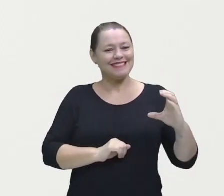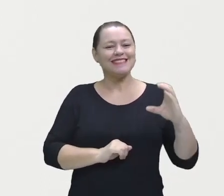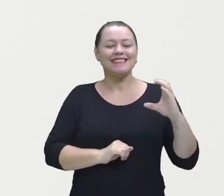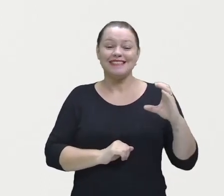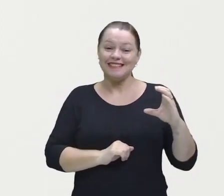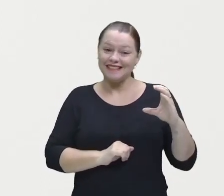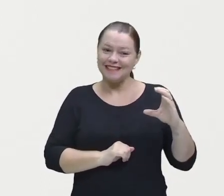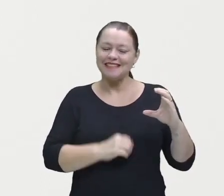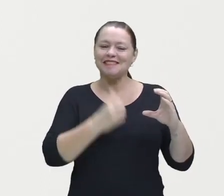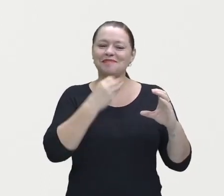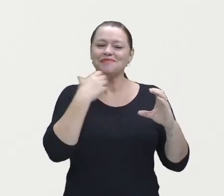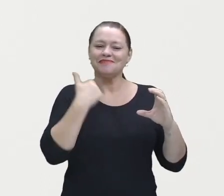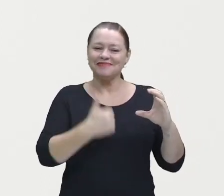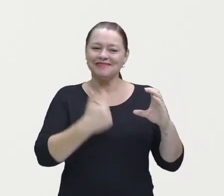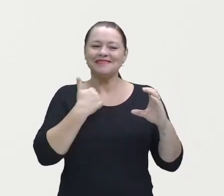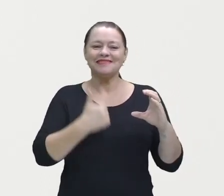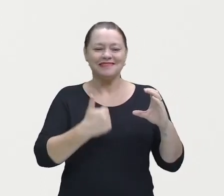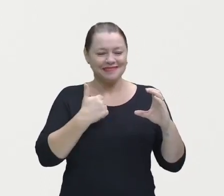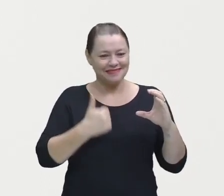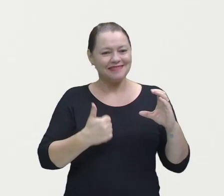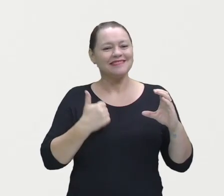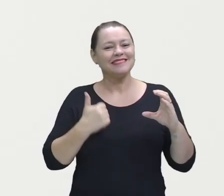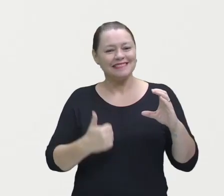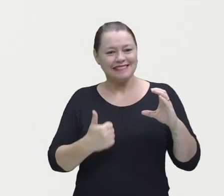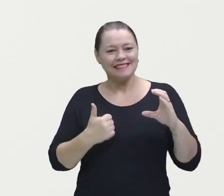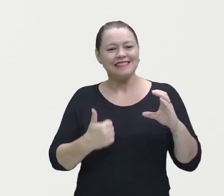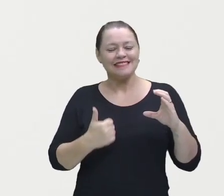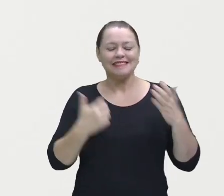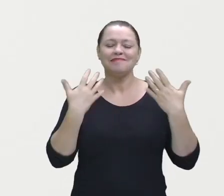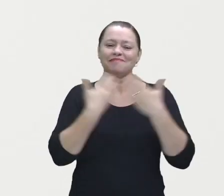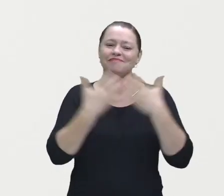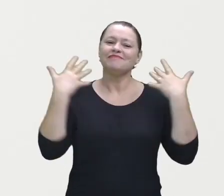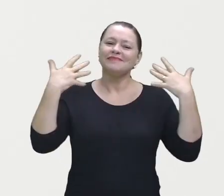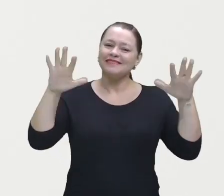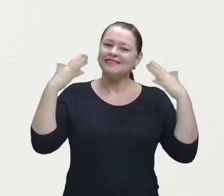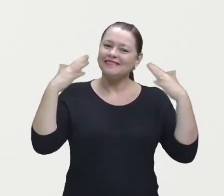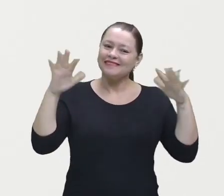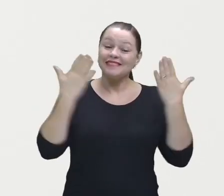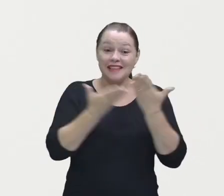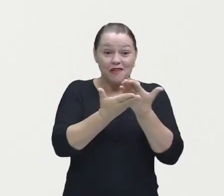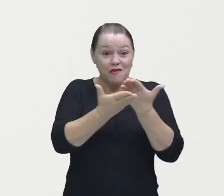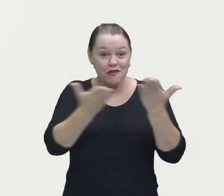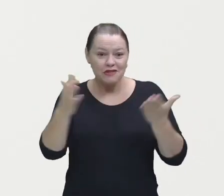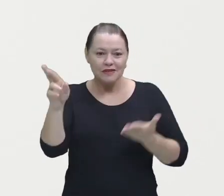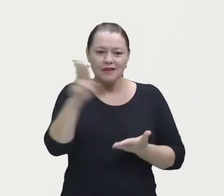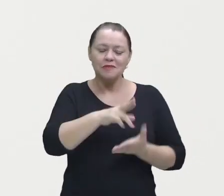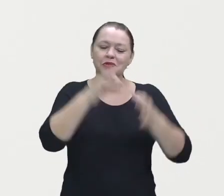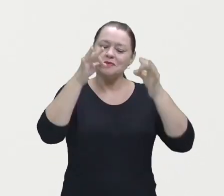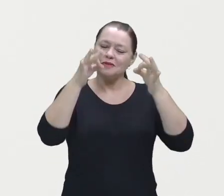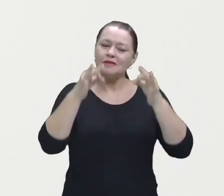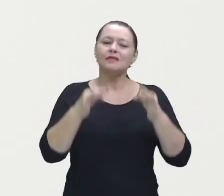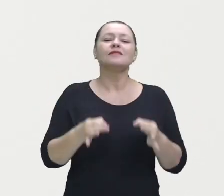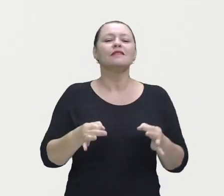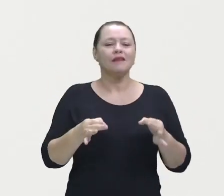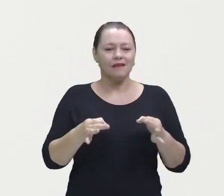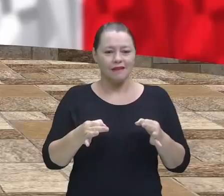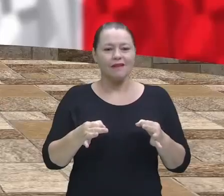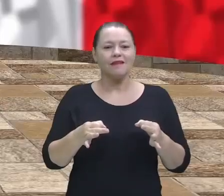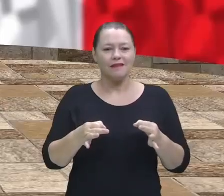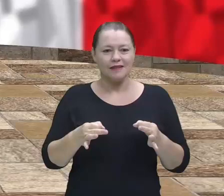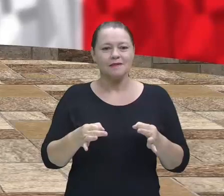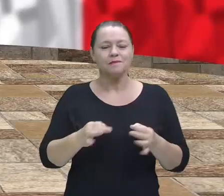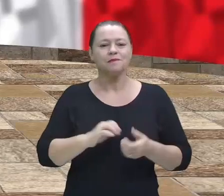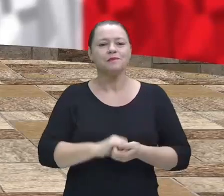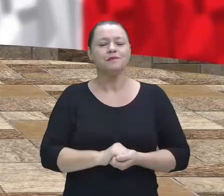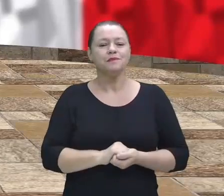Letra C, losango. Parabéns você que acertou. Qual foi? Vamos ver